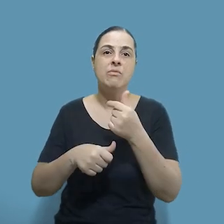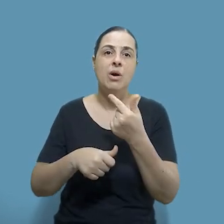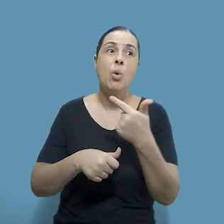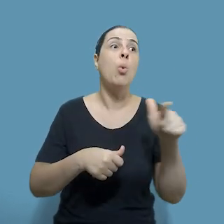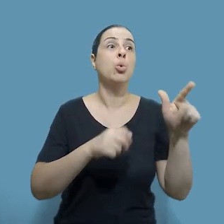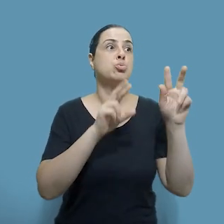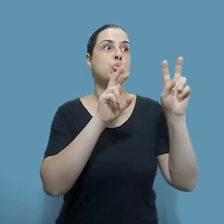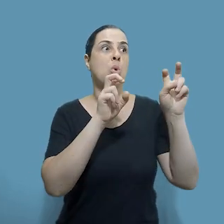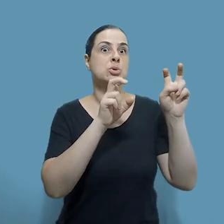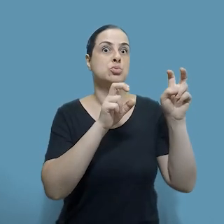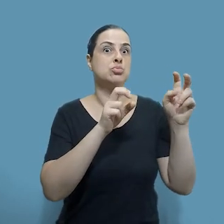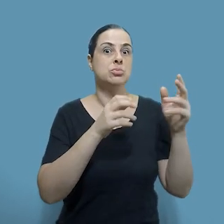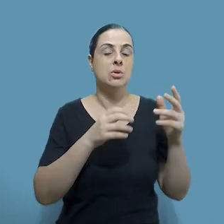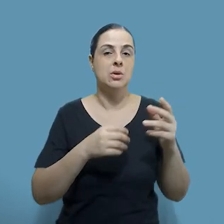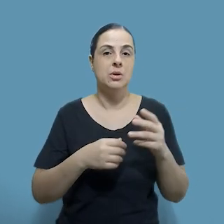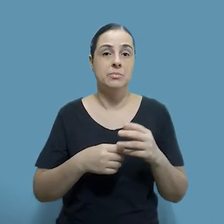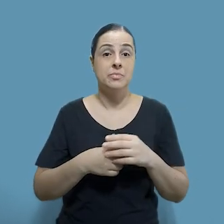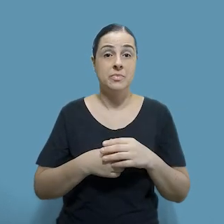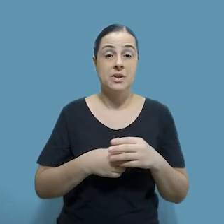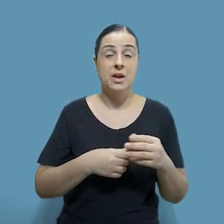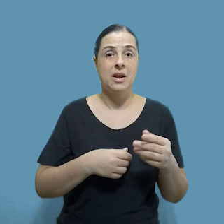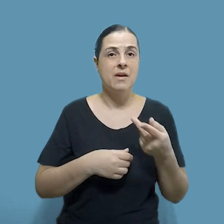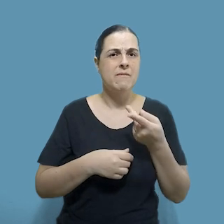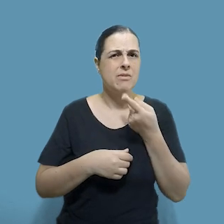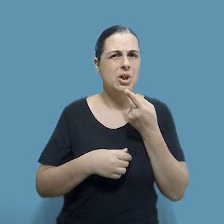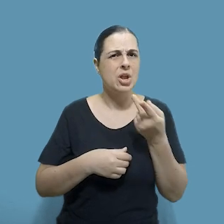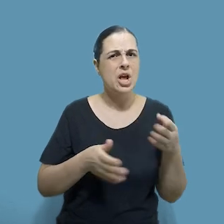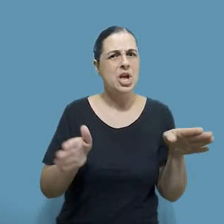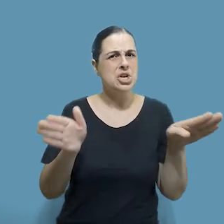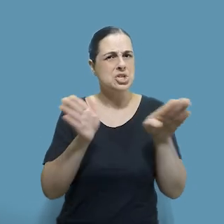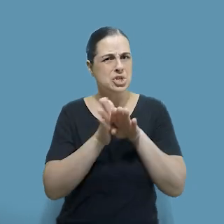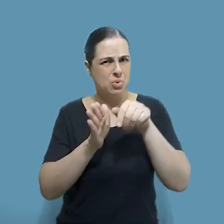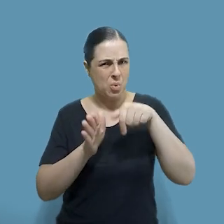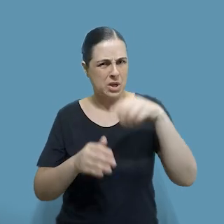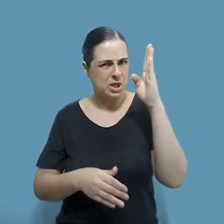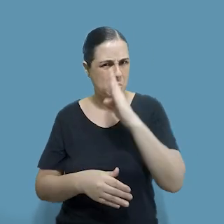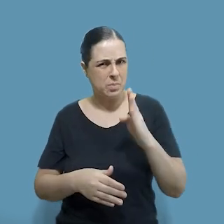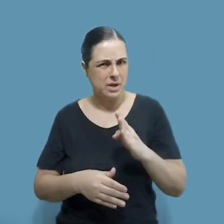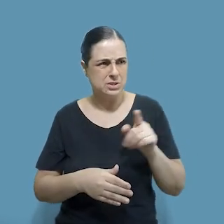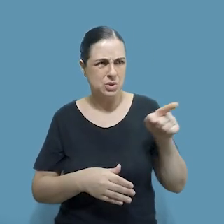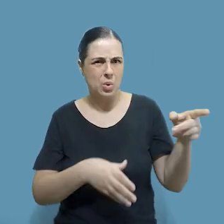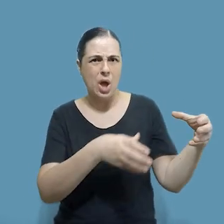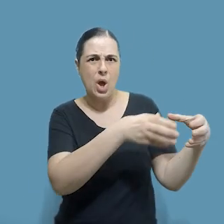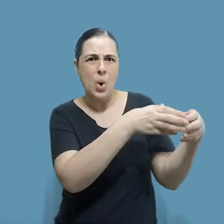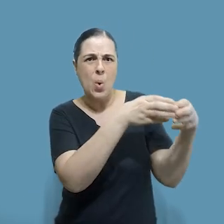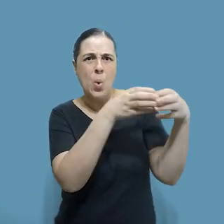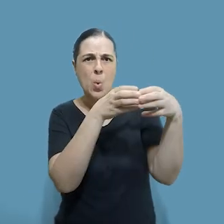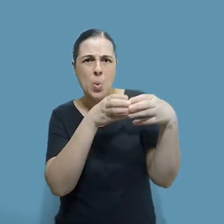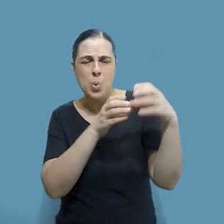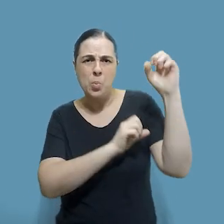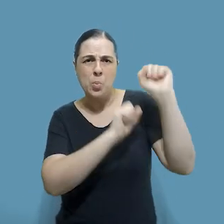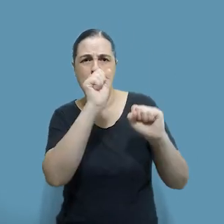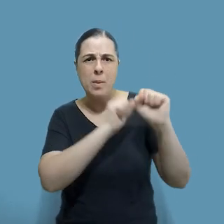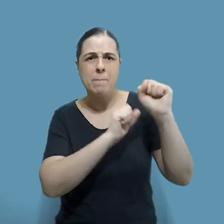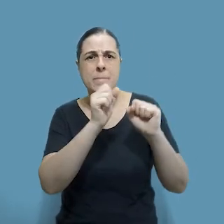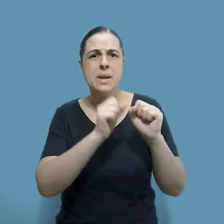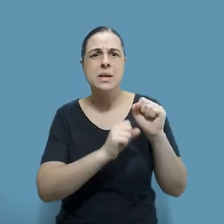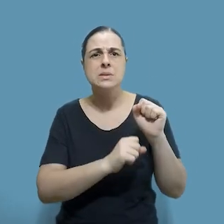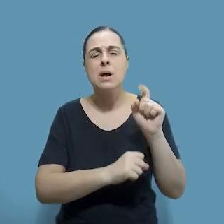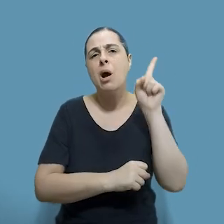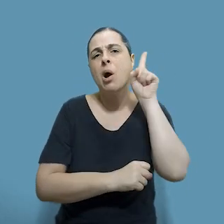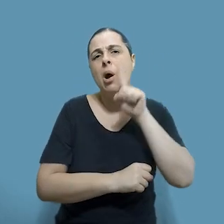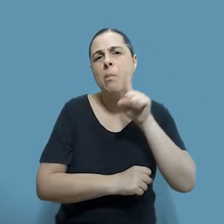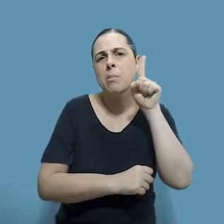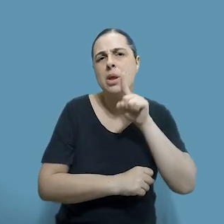uma organização americana com um nome esquisitíssimo aqui no Brasil e eles estão procurando projetos inovadores. Sabe aquela